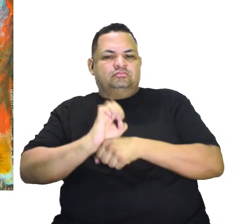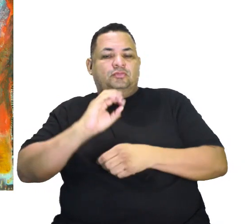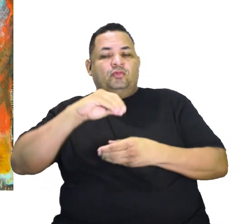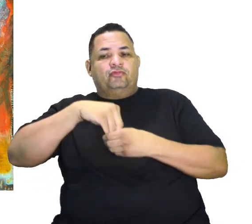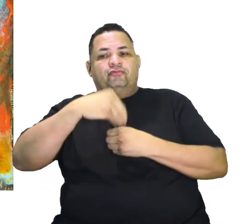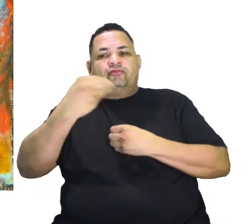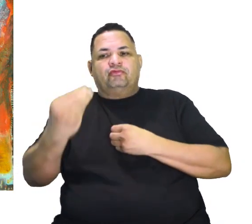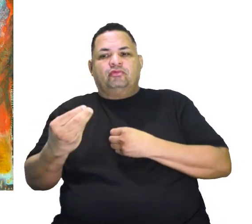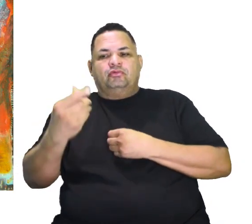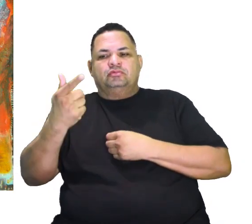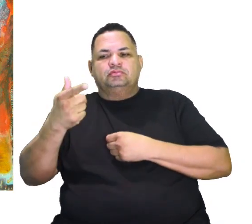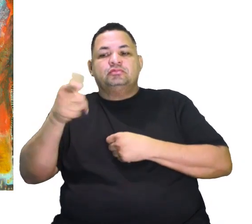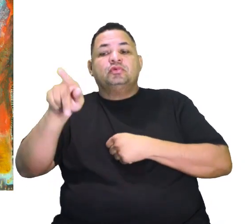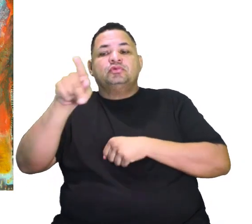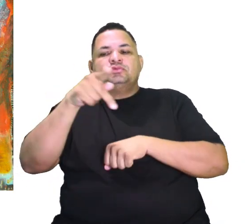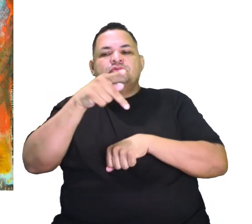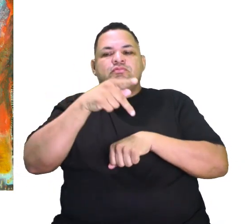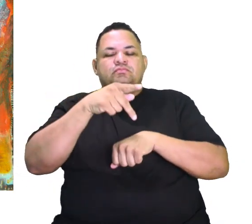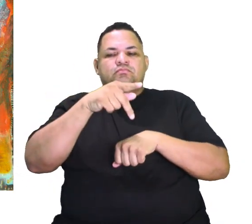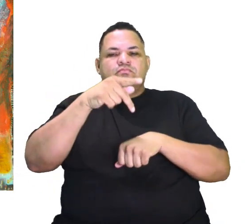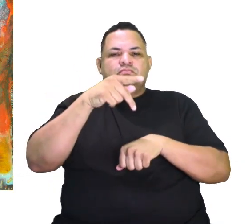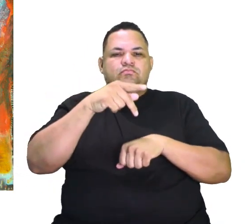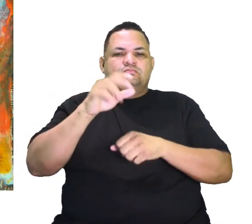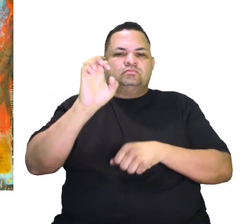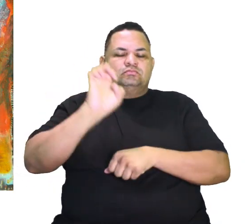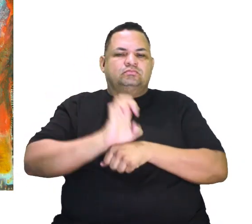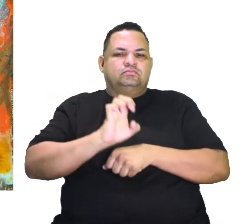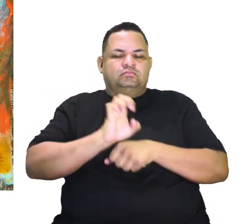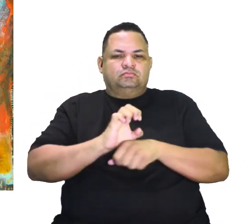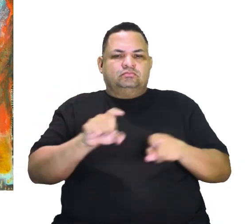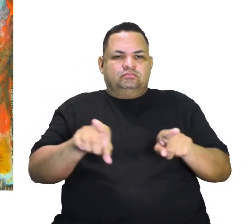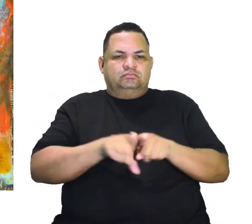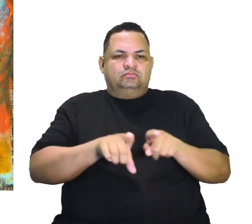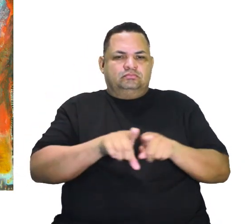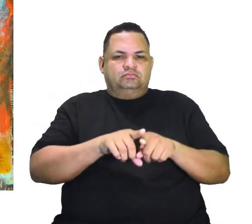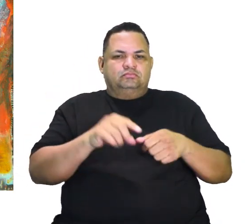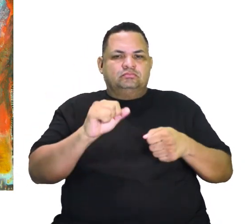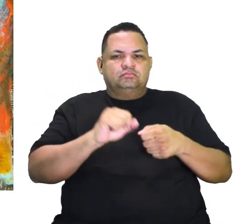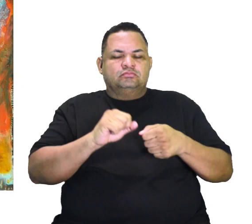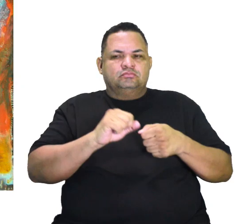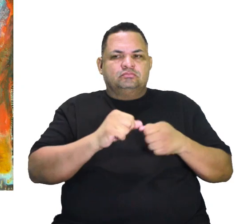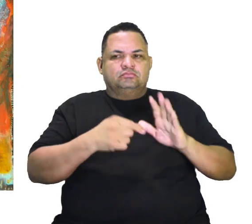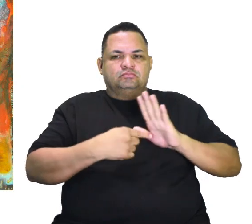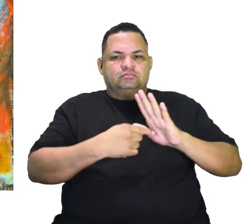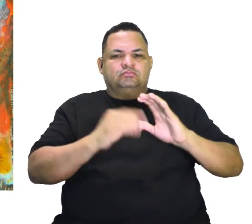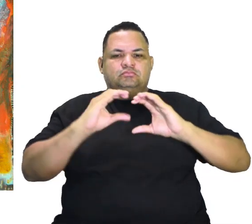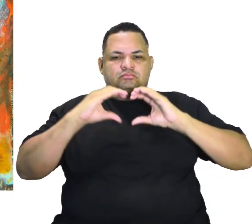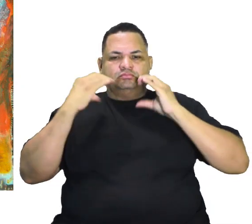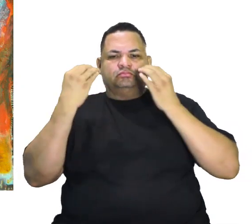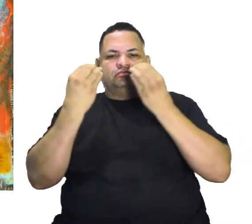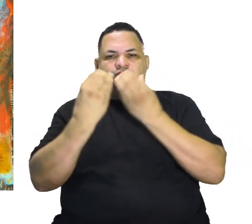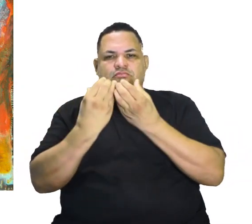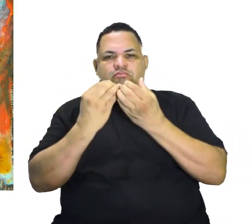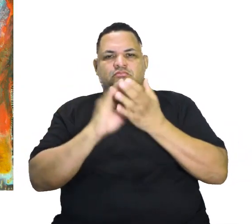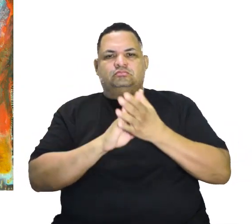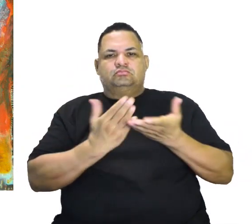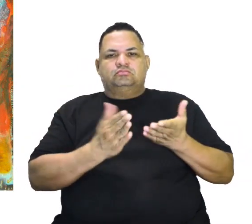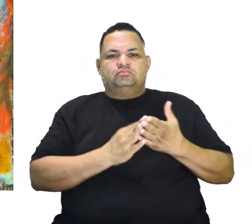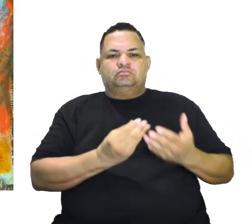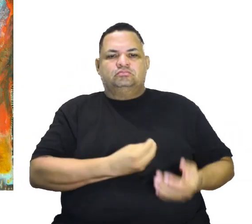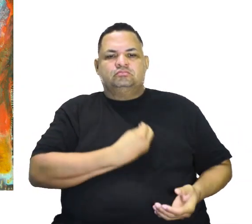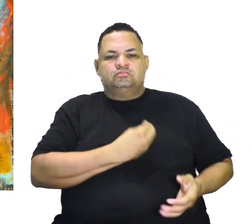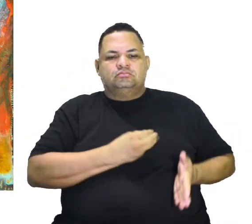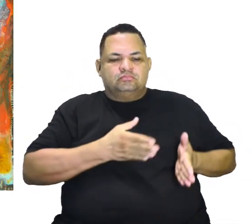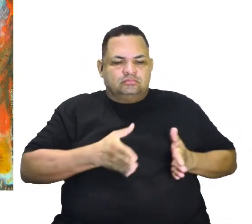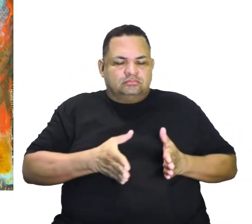exposições, ou aqui no estado ou fora do estado, né? Esse artista ele também faz representação